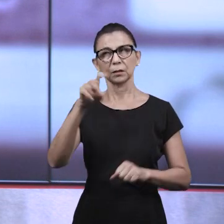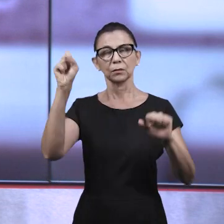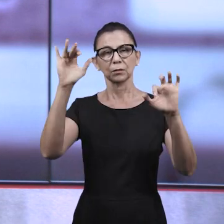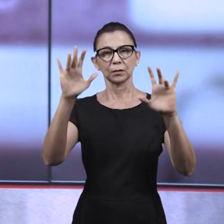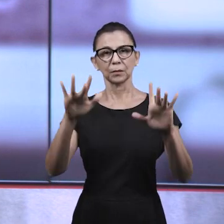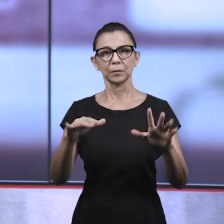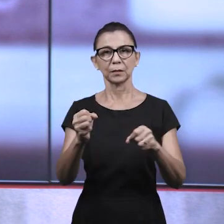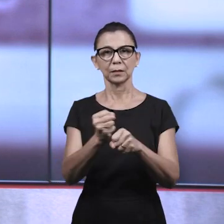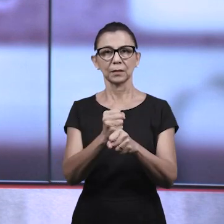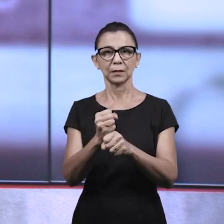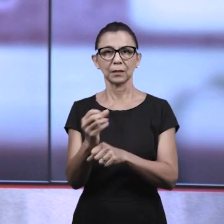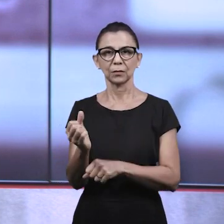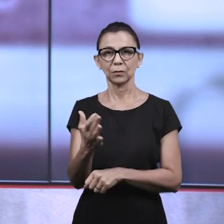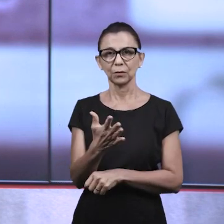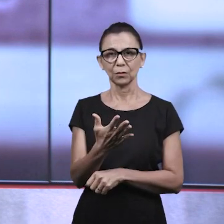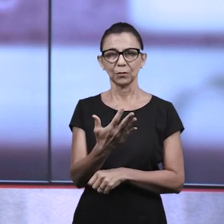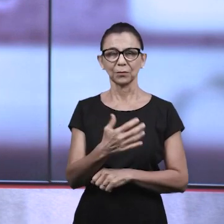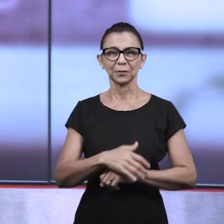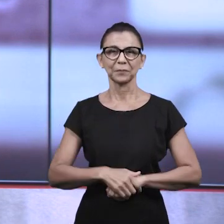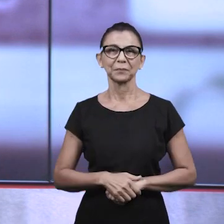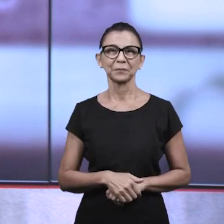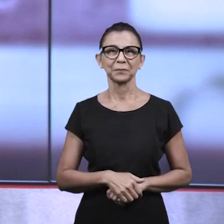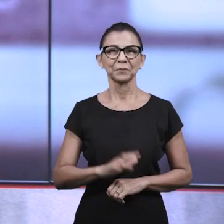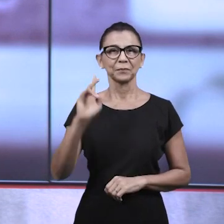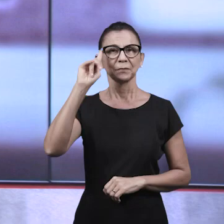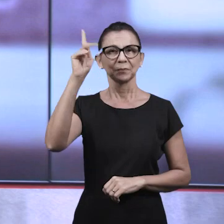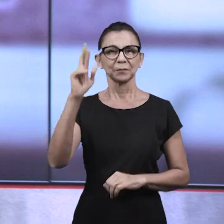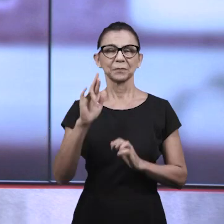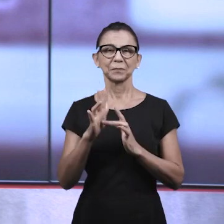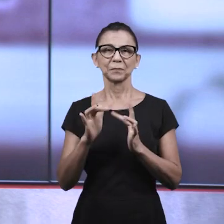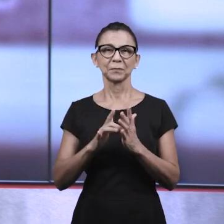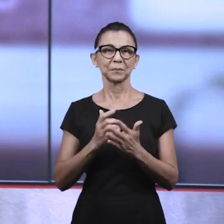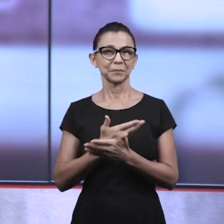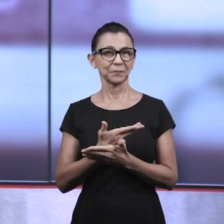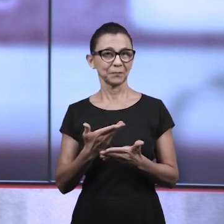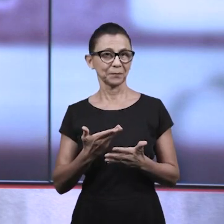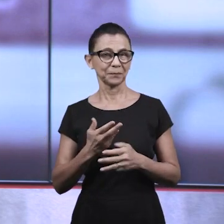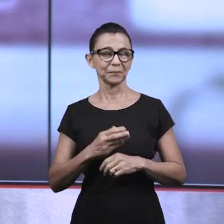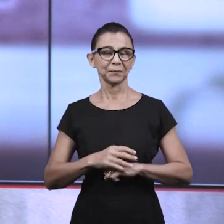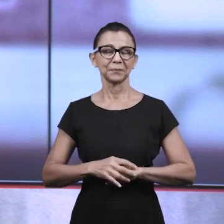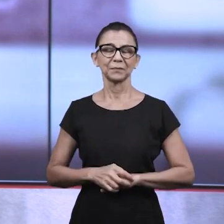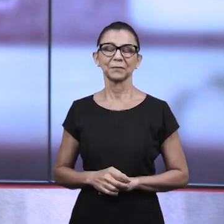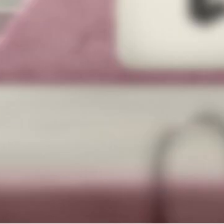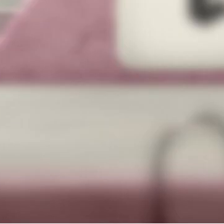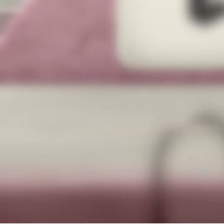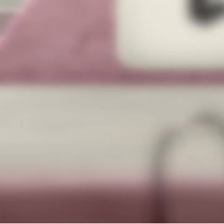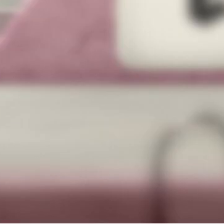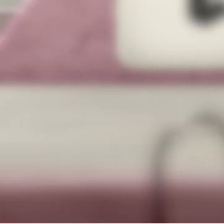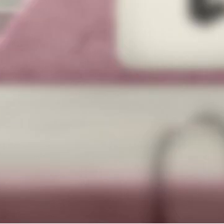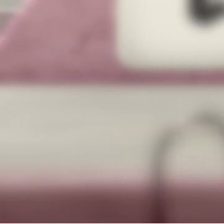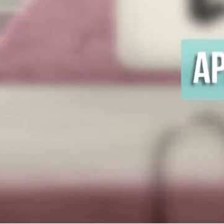grandemente neste novo ano na educação de nossos filhos. A paz do Senhor Jesus.